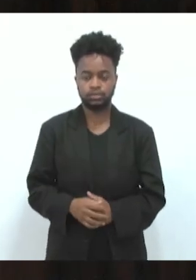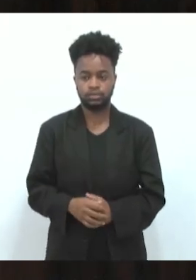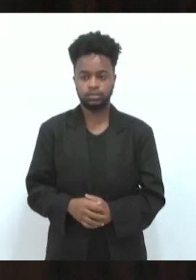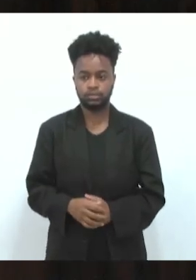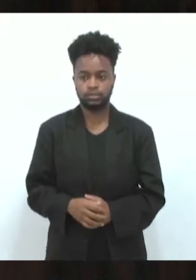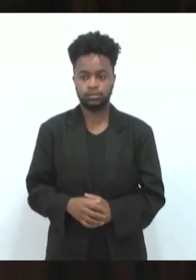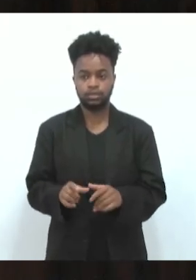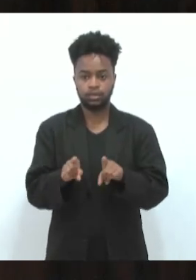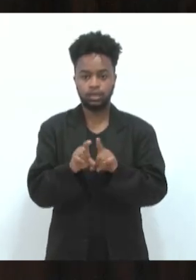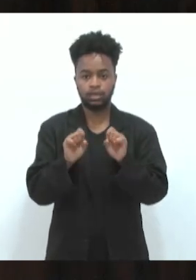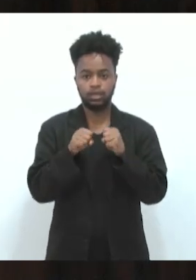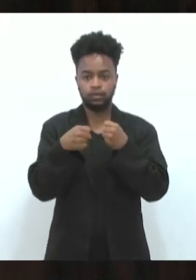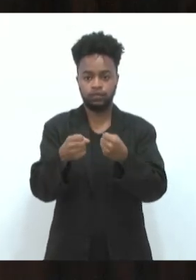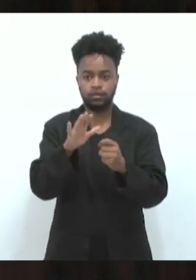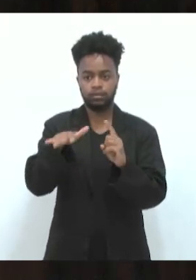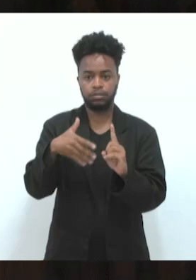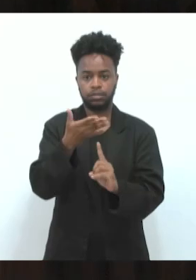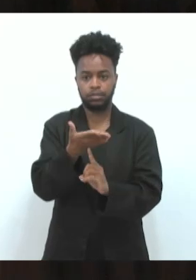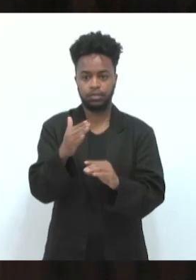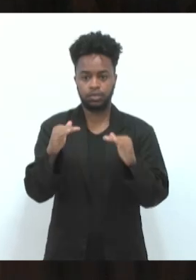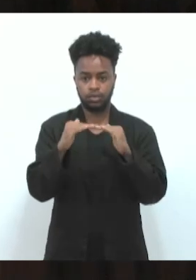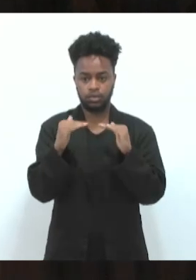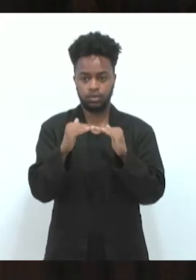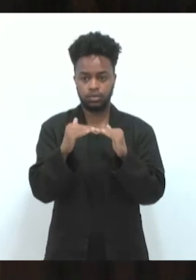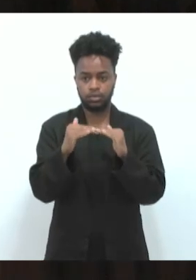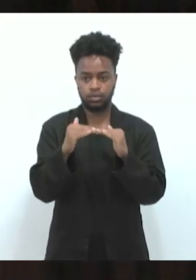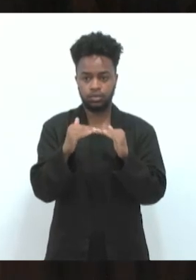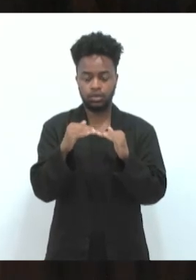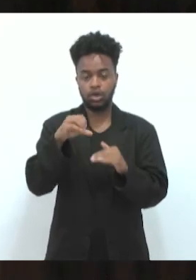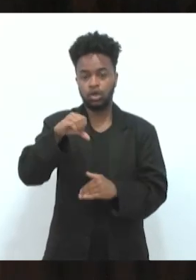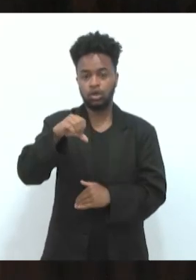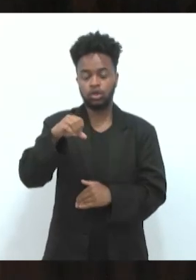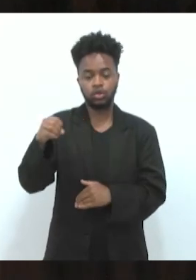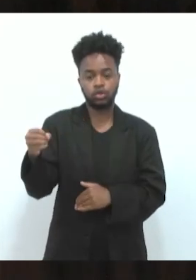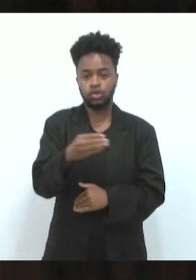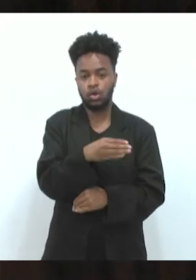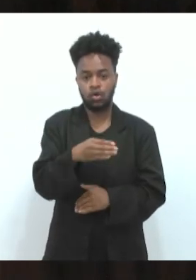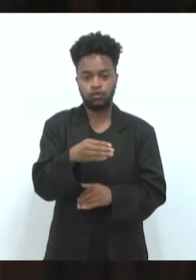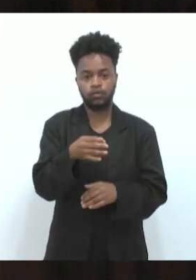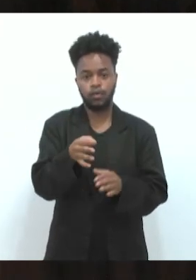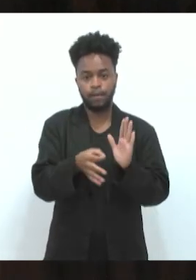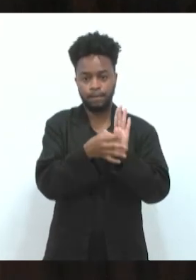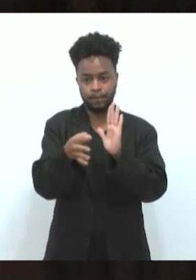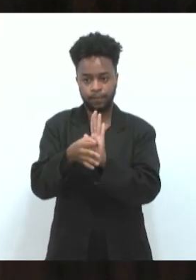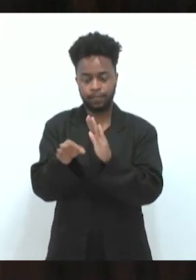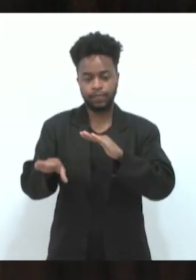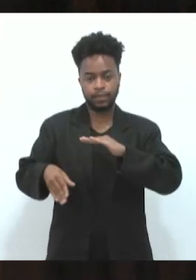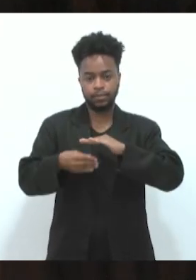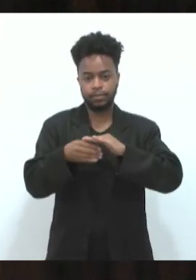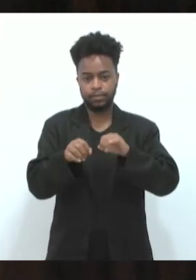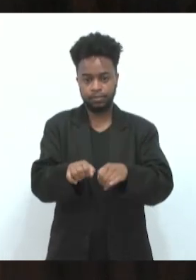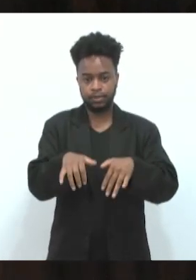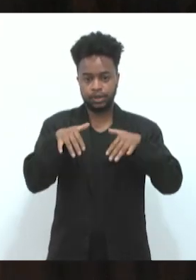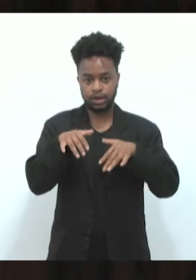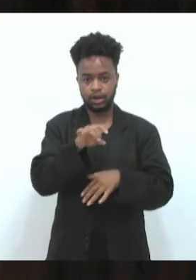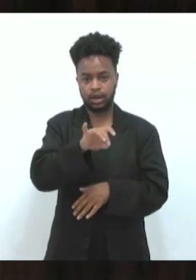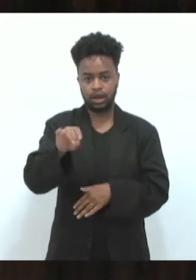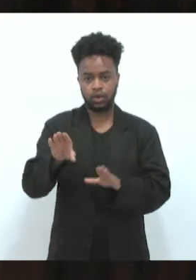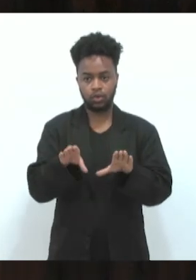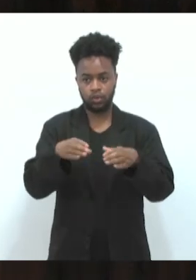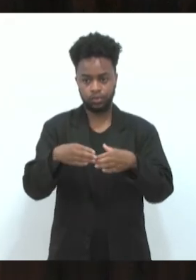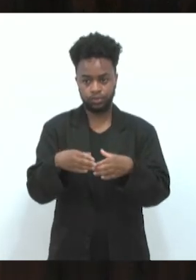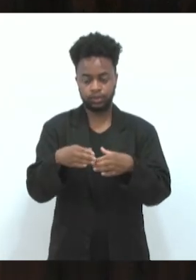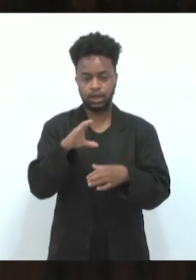de Defesa do Meio Ambiente, favorável. Novos pareceres. As emendas de plenário das comissões